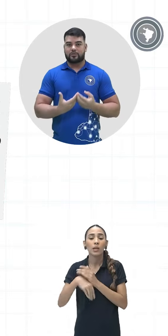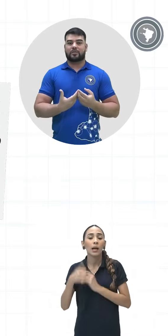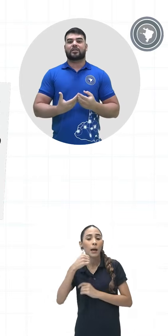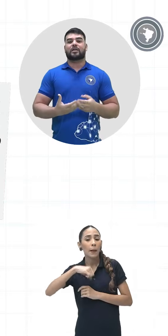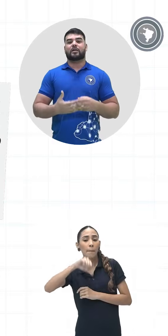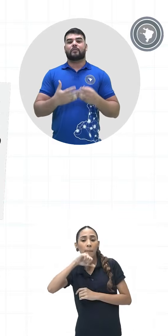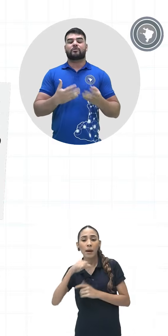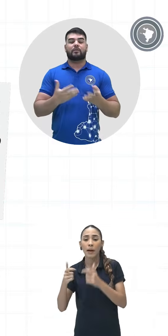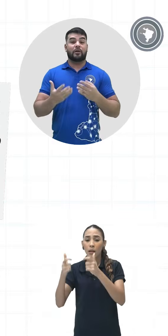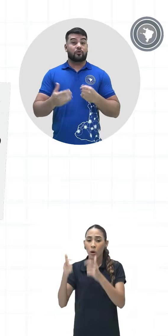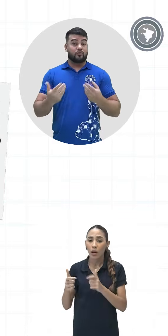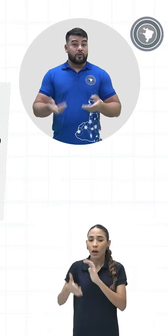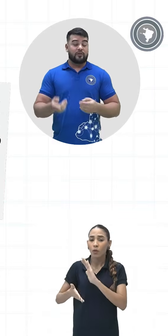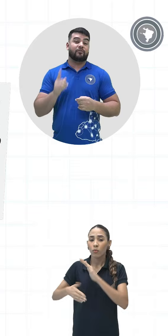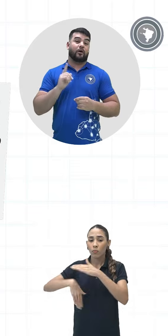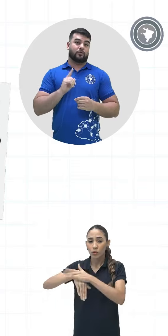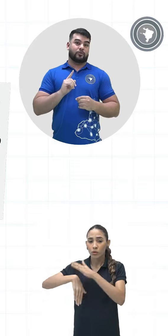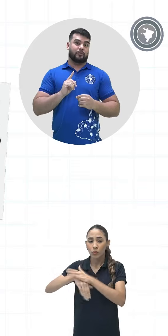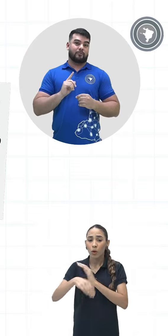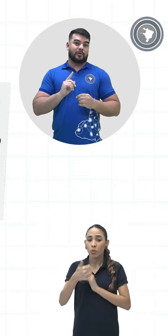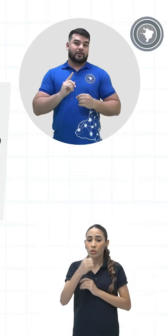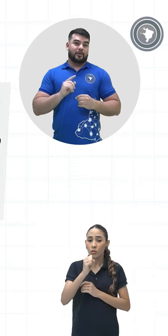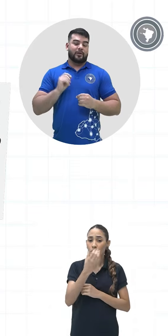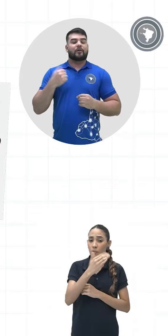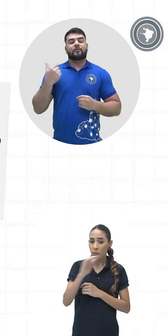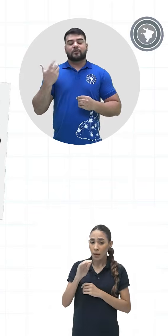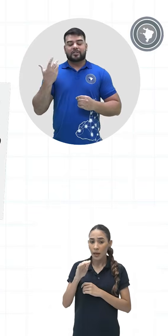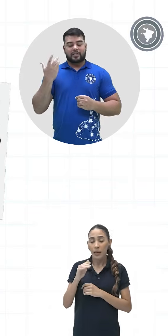campinho, 18h30, meus amigos, fui, volto.